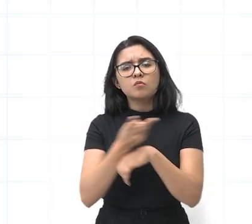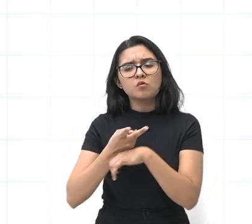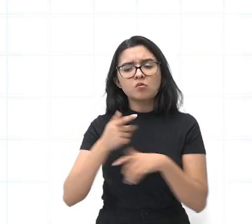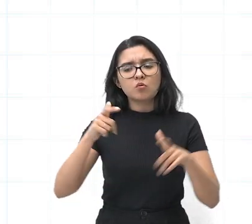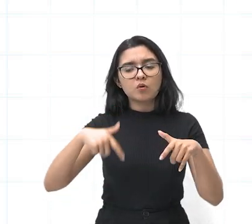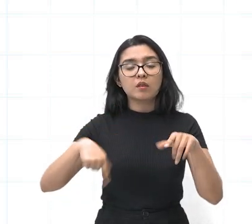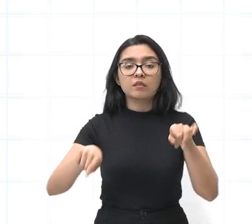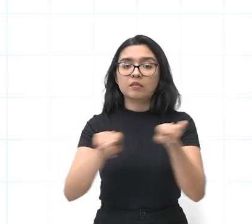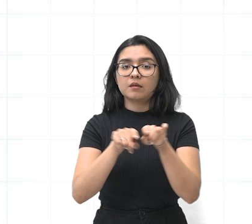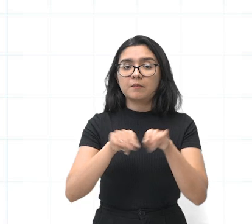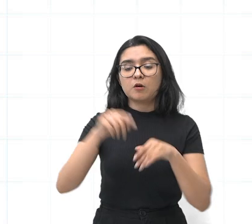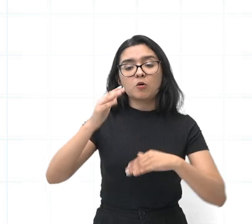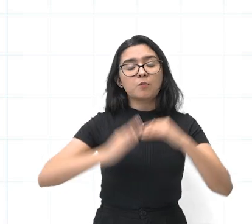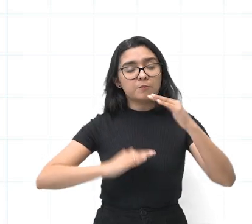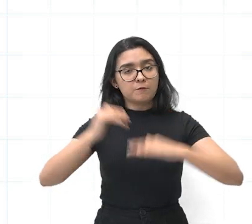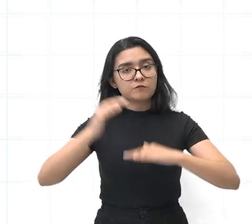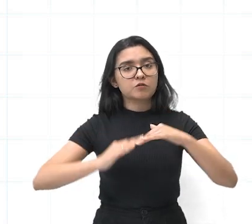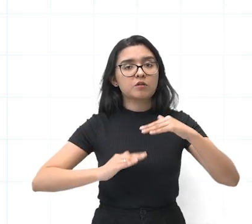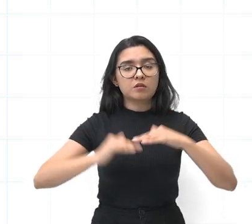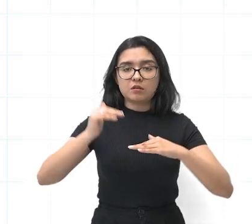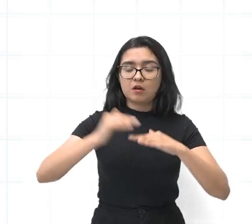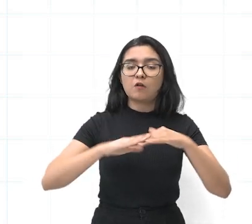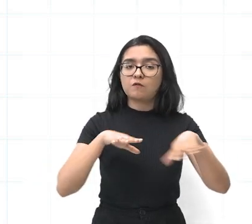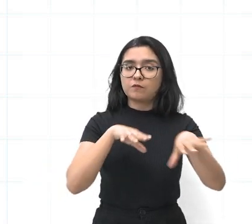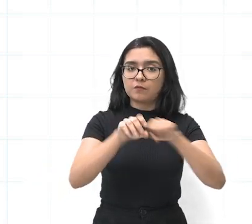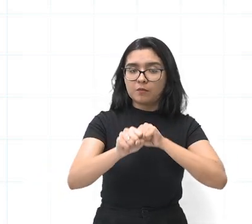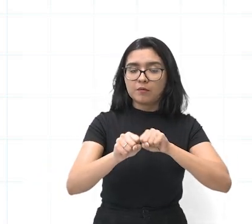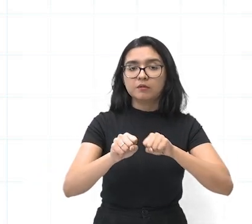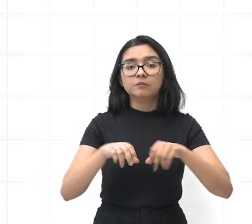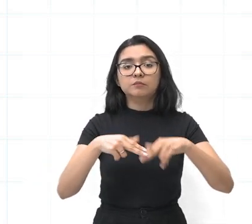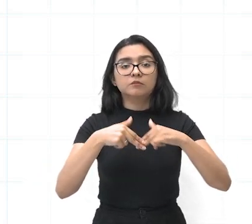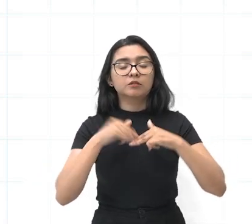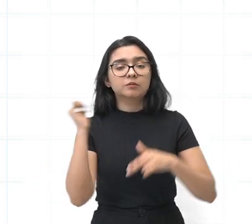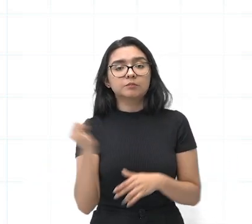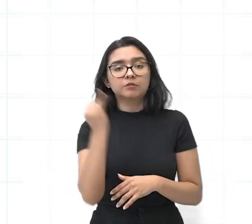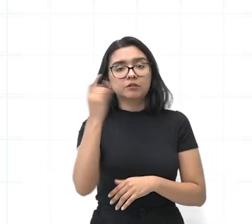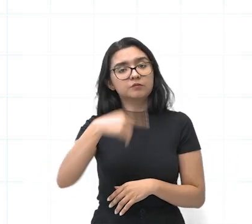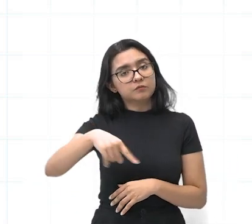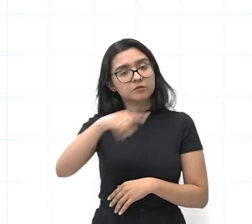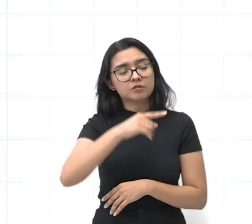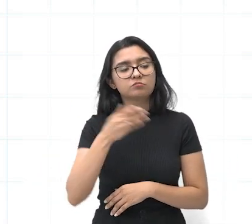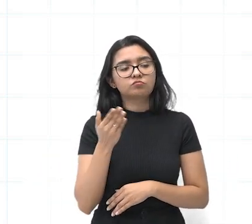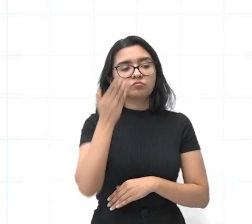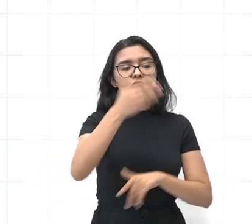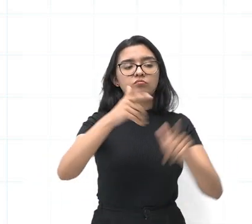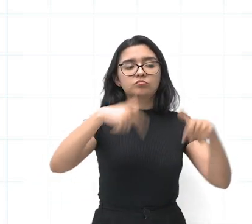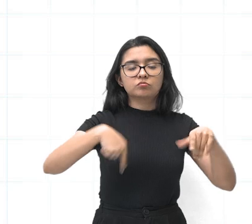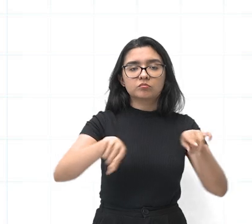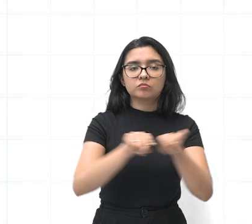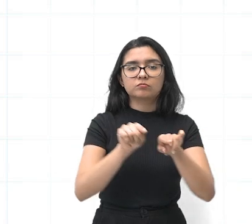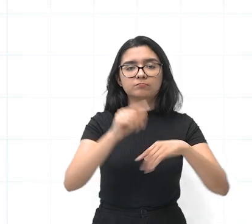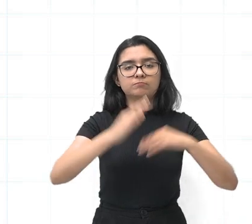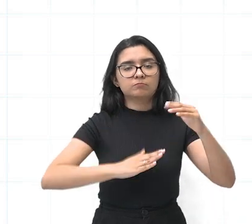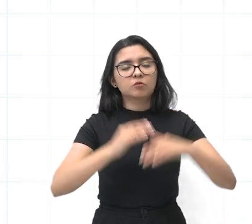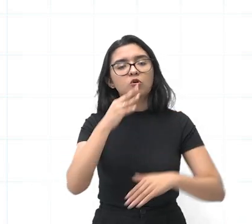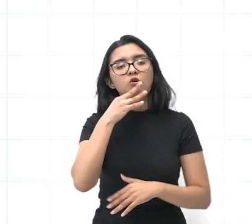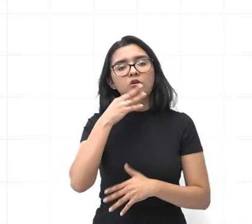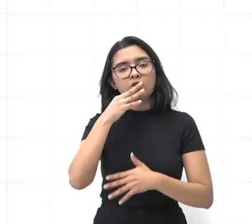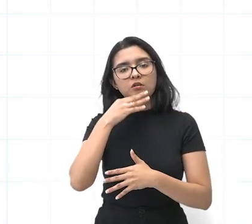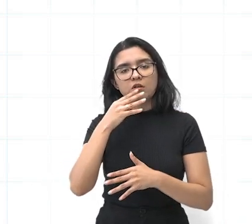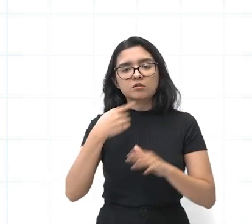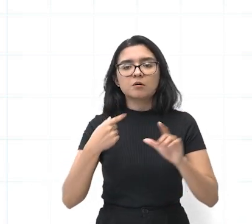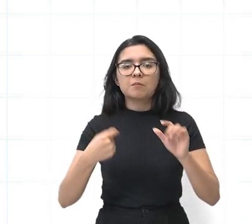e um profissional habilitado. É importante, né, vocês procurarem um profissional que